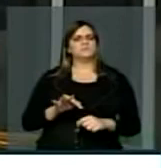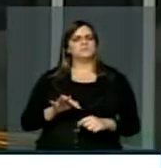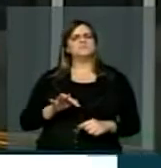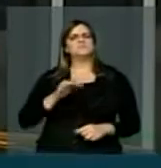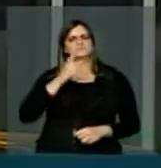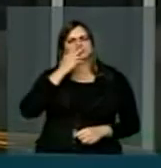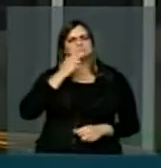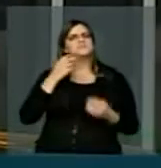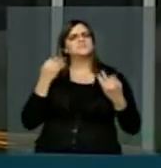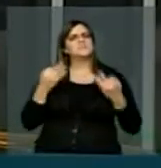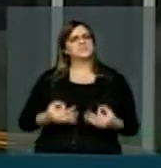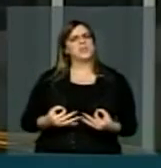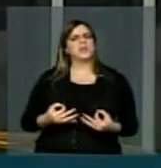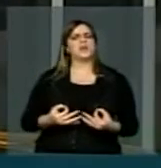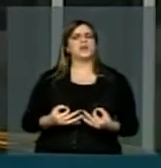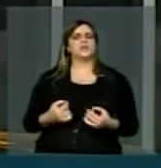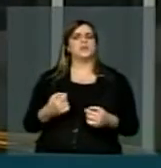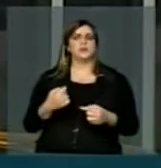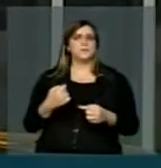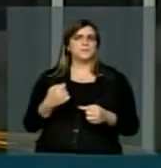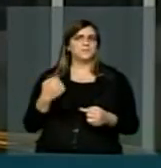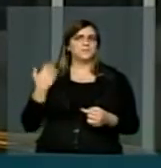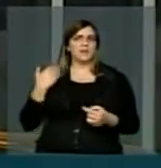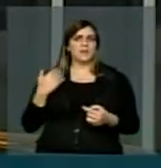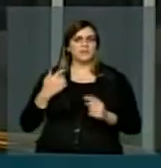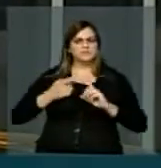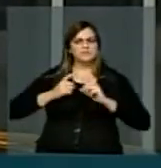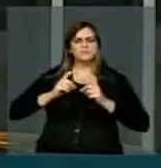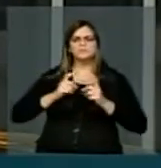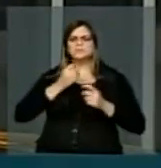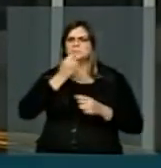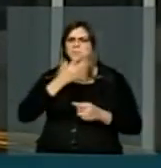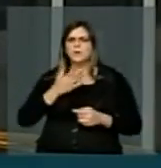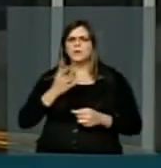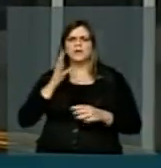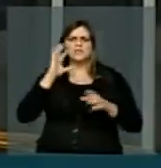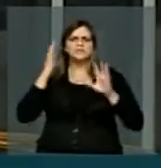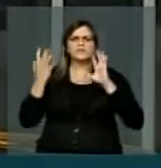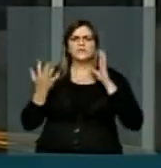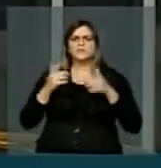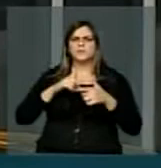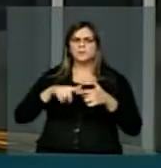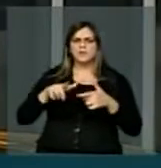não. Tem dedicado-se a resolver os problemas na área da